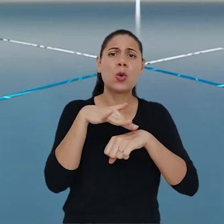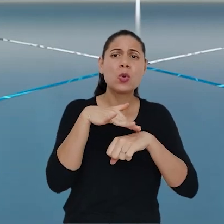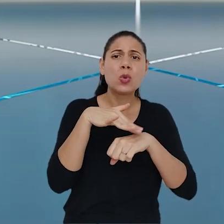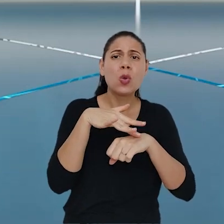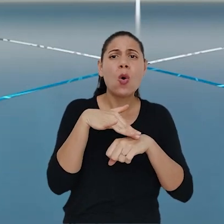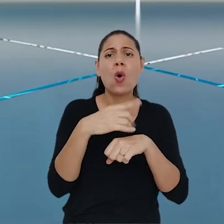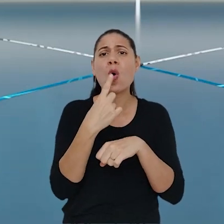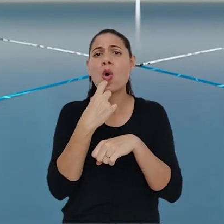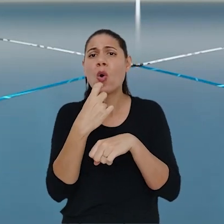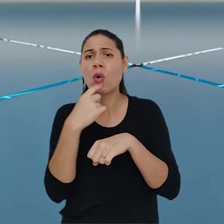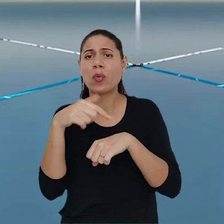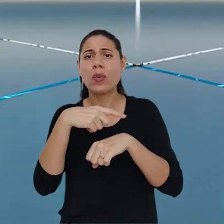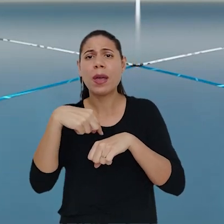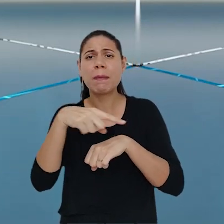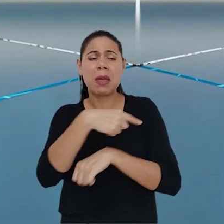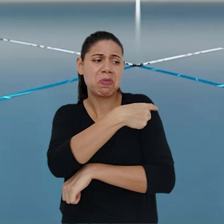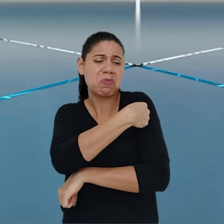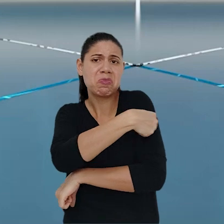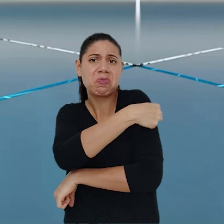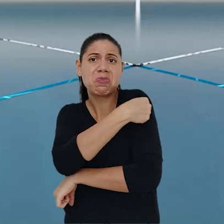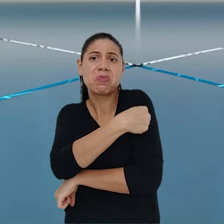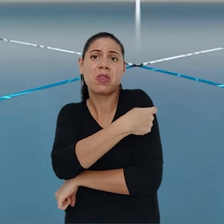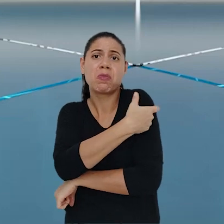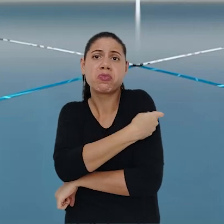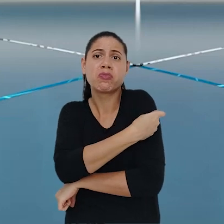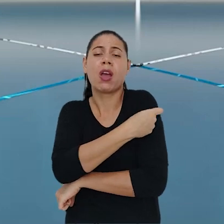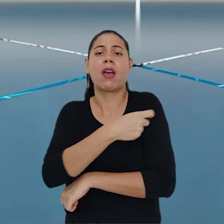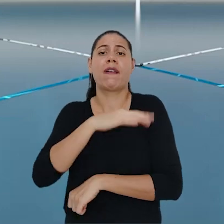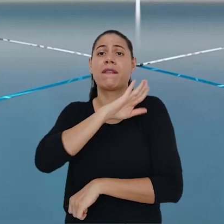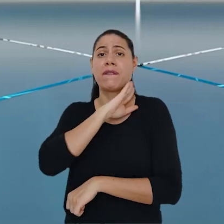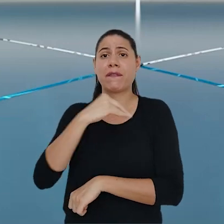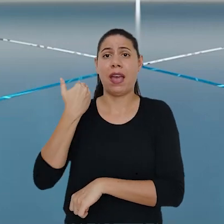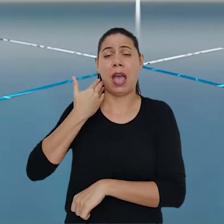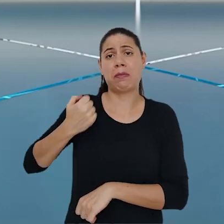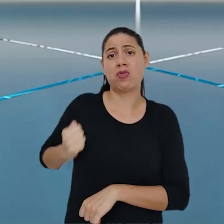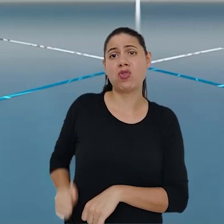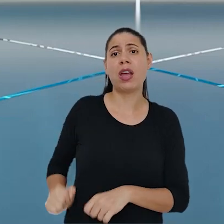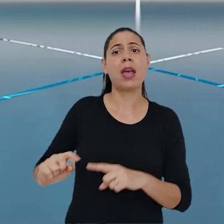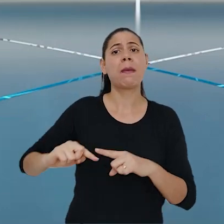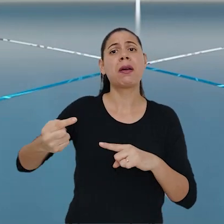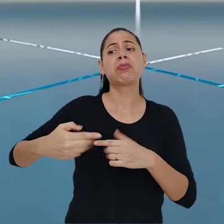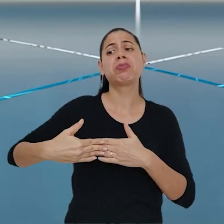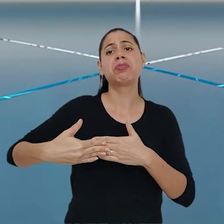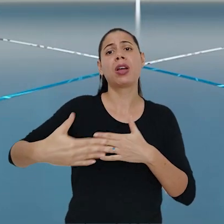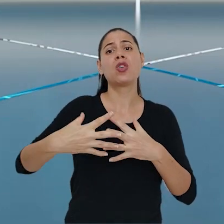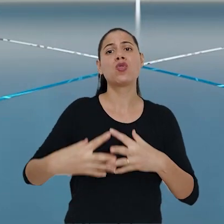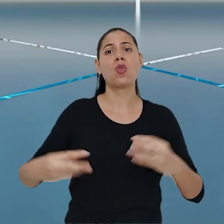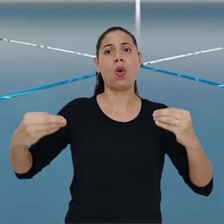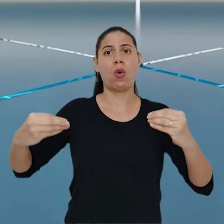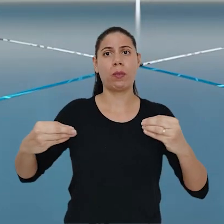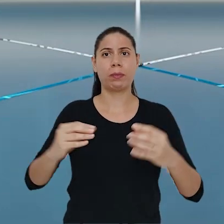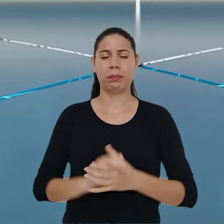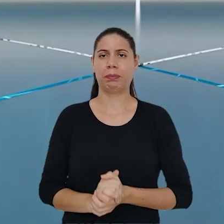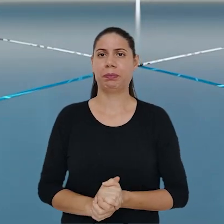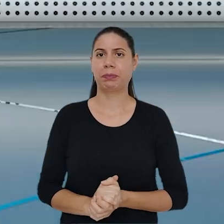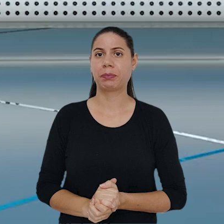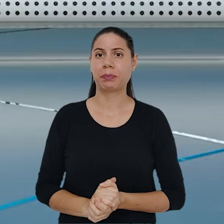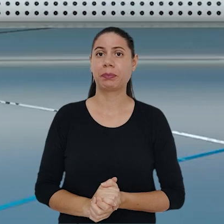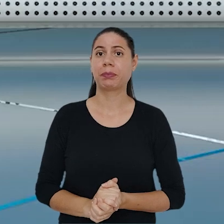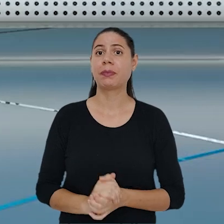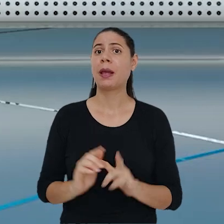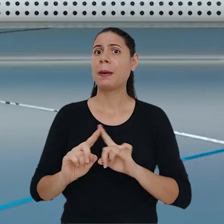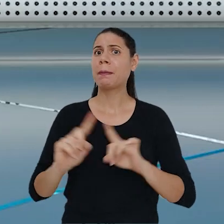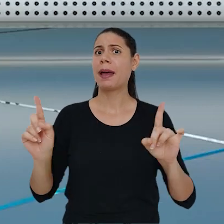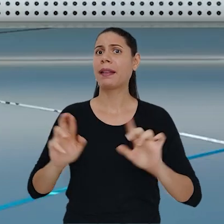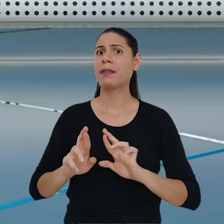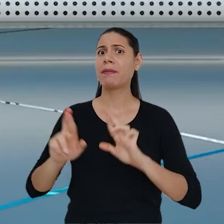dor, calor e vermelhidão no local da vacina, febre, diarreia, que em geral desaparecem em pouco tempo.